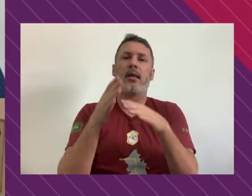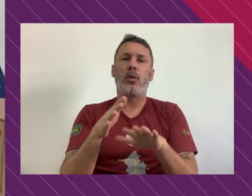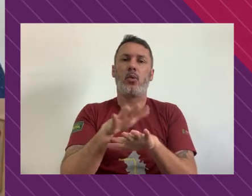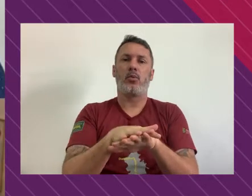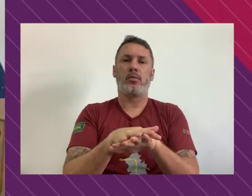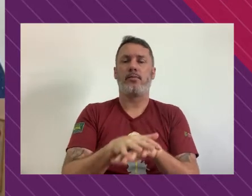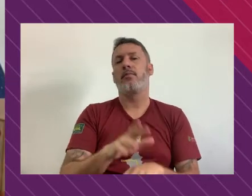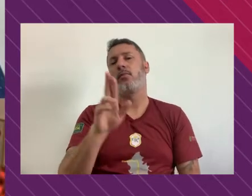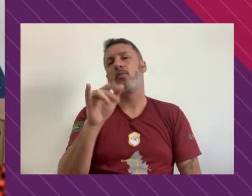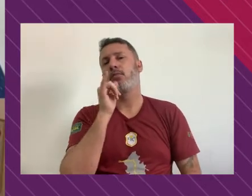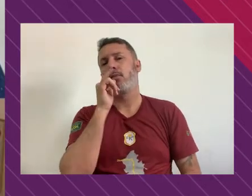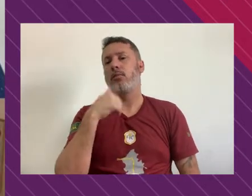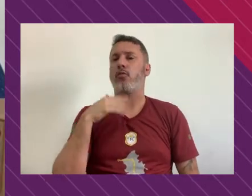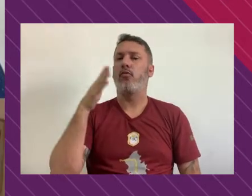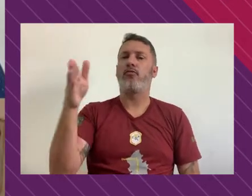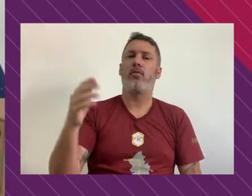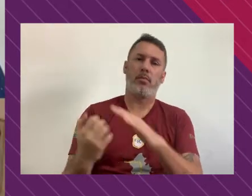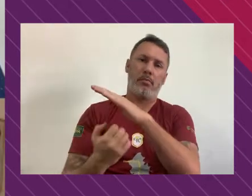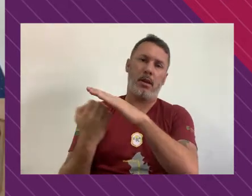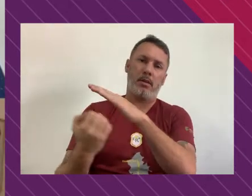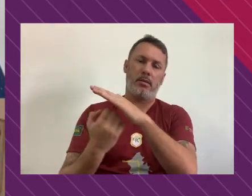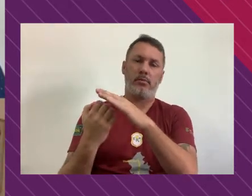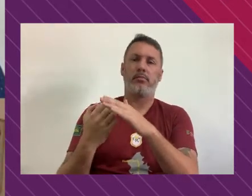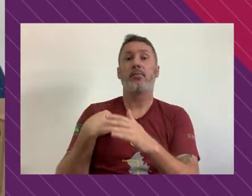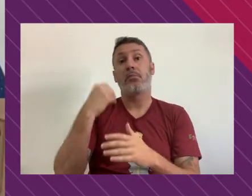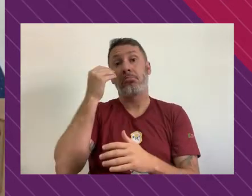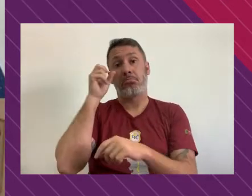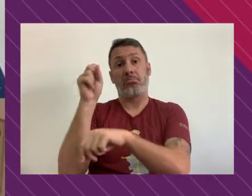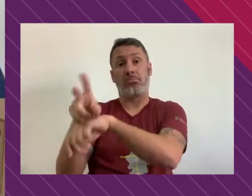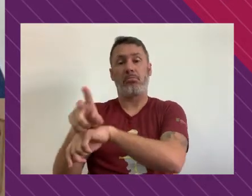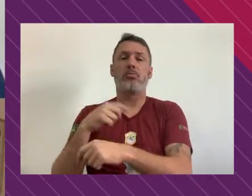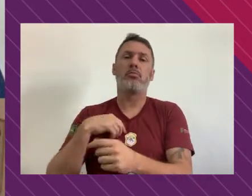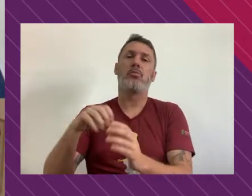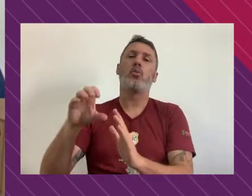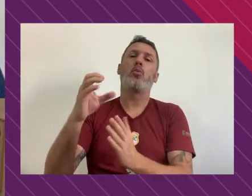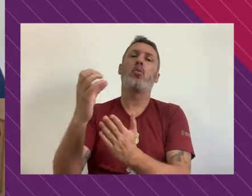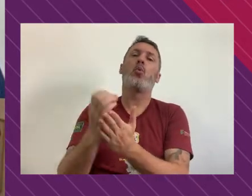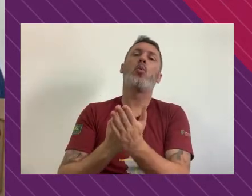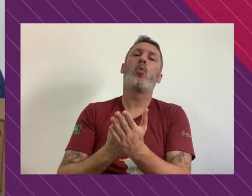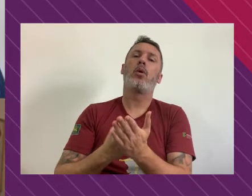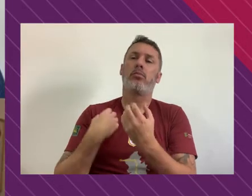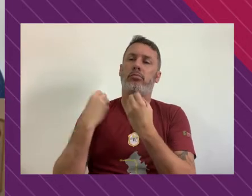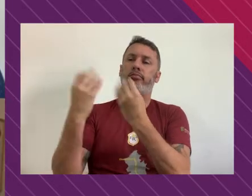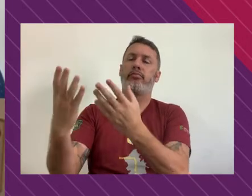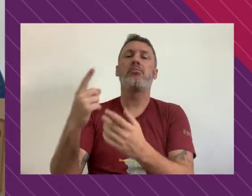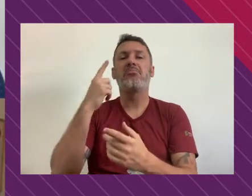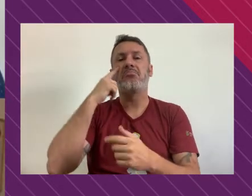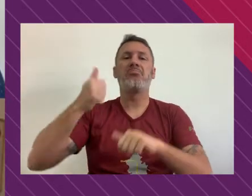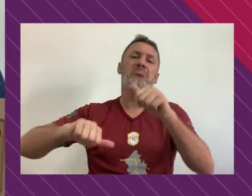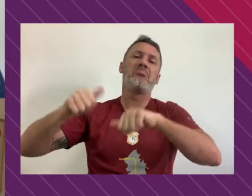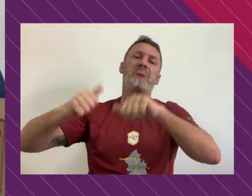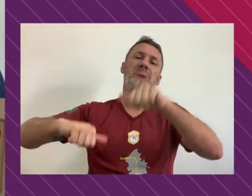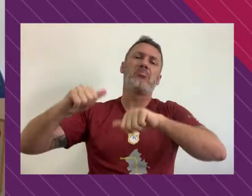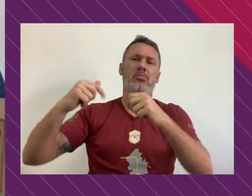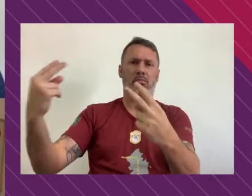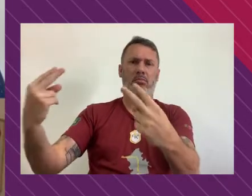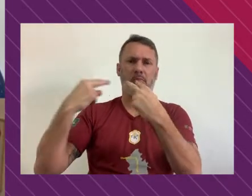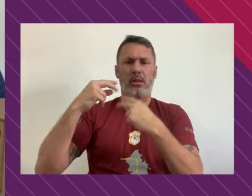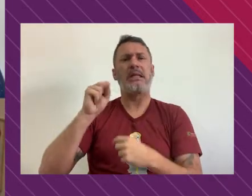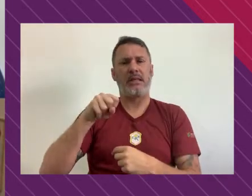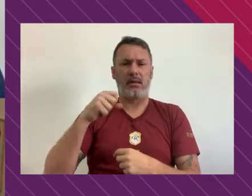tentar uma vaga numa empresa. Entrego o meu currículo, vou participar do processo seletivo. Eu sou, sim, avaliado pela minha